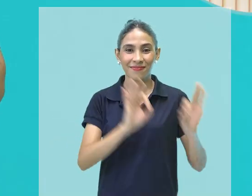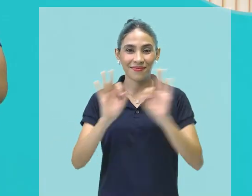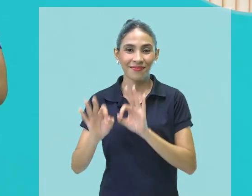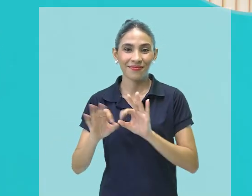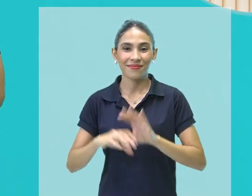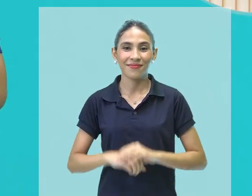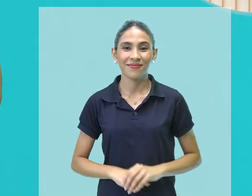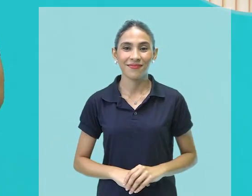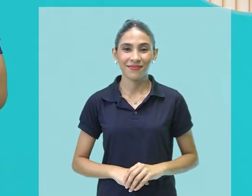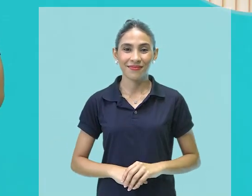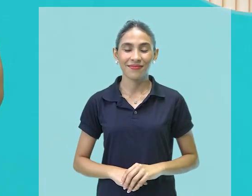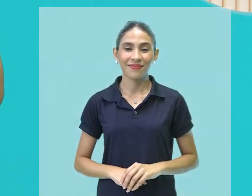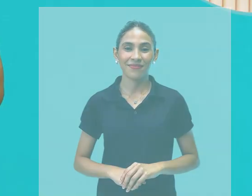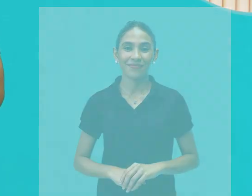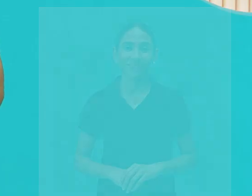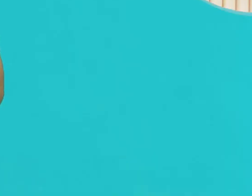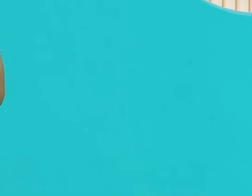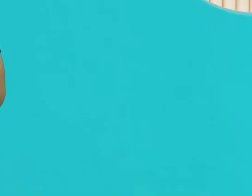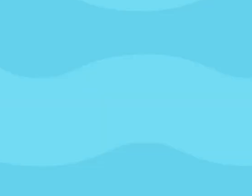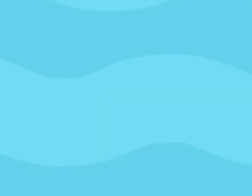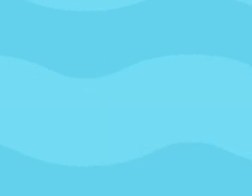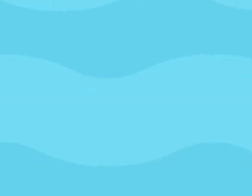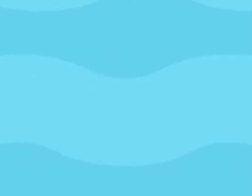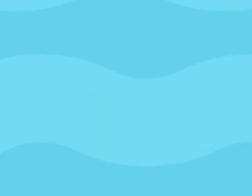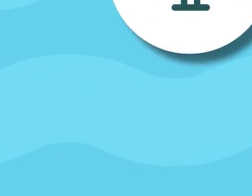anotações. Vamos à nossa aula?